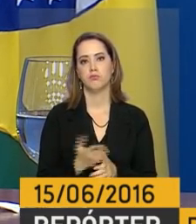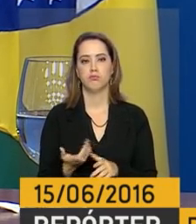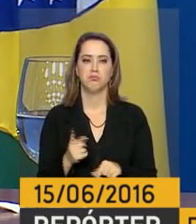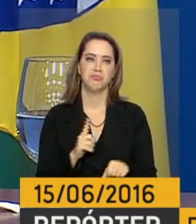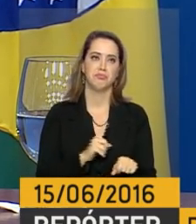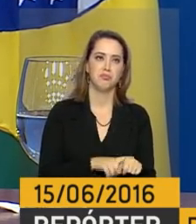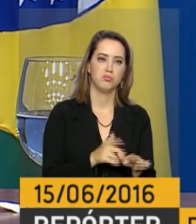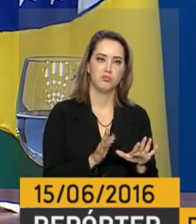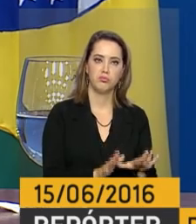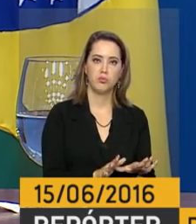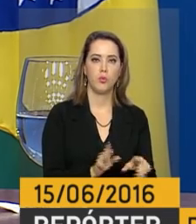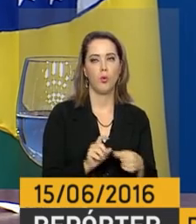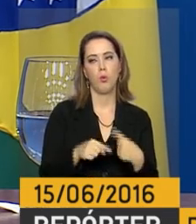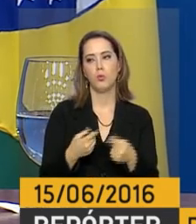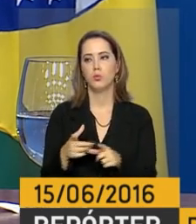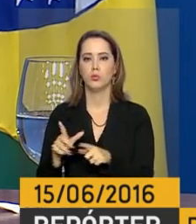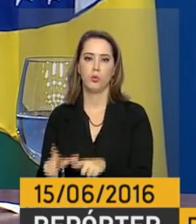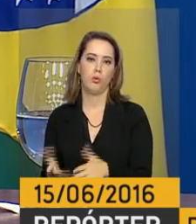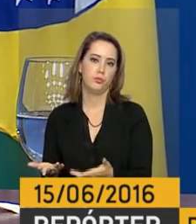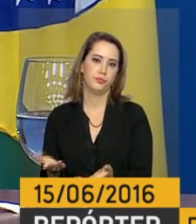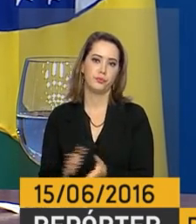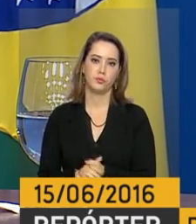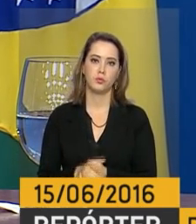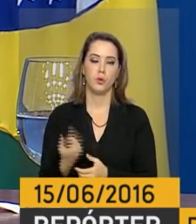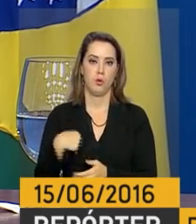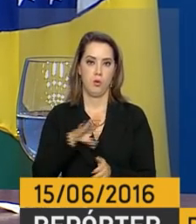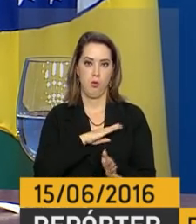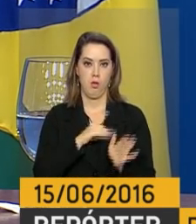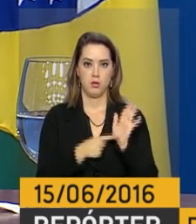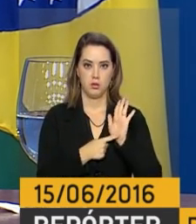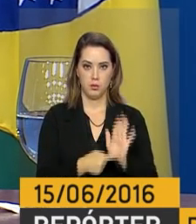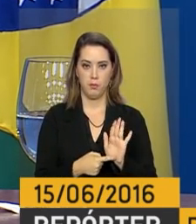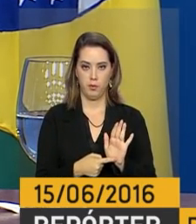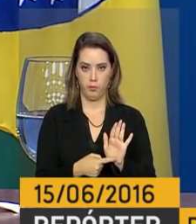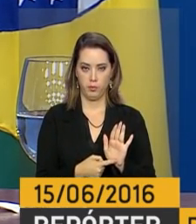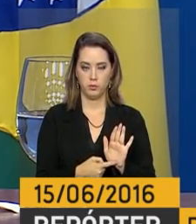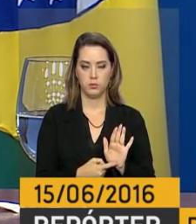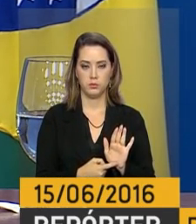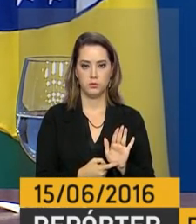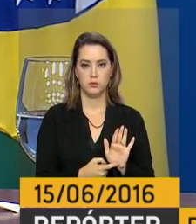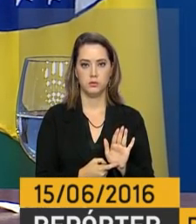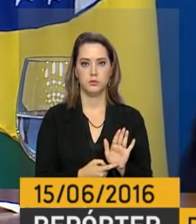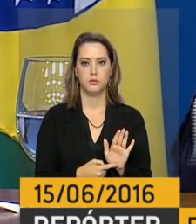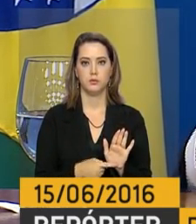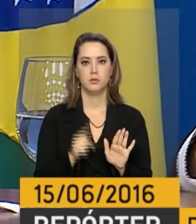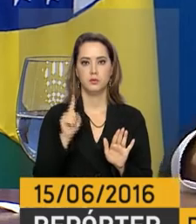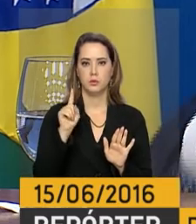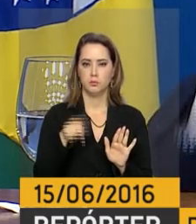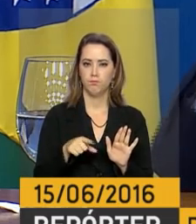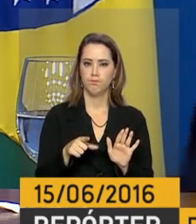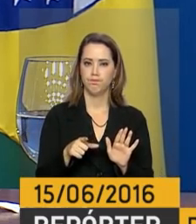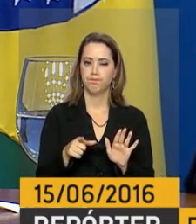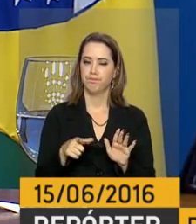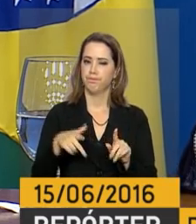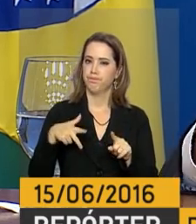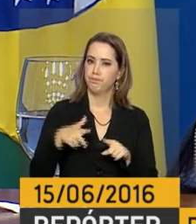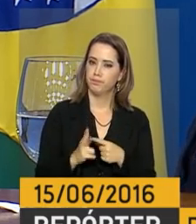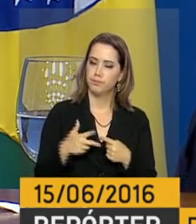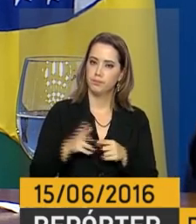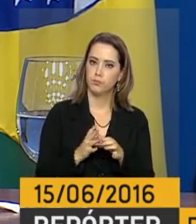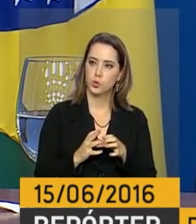noutro. A nossa proposta é uma proposta eh eh estrutural,